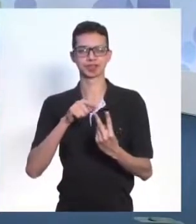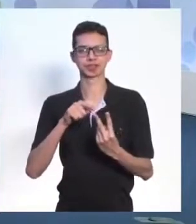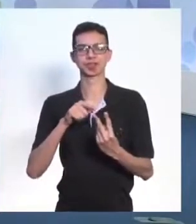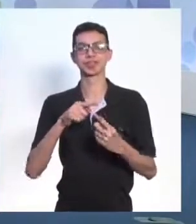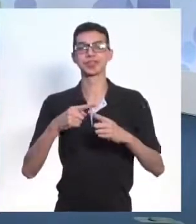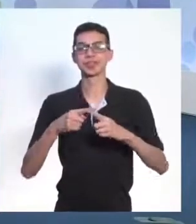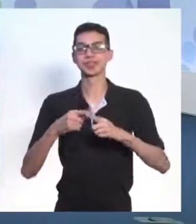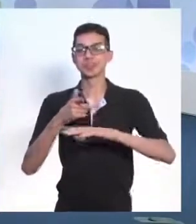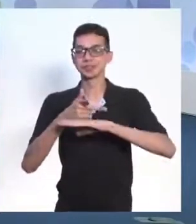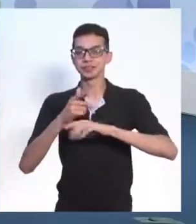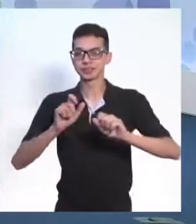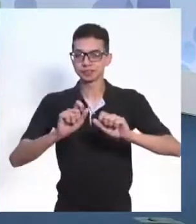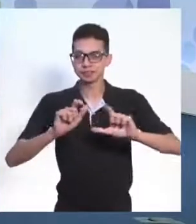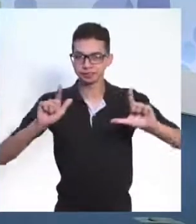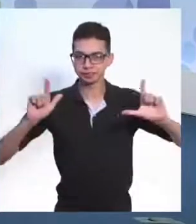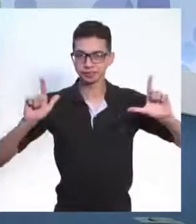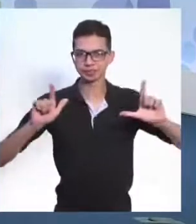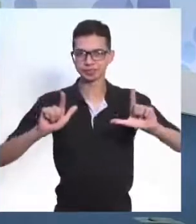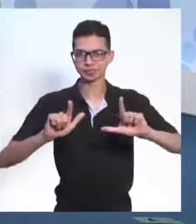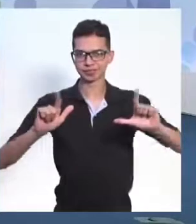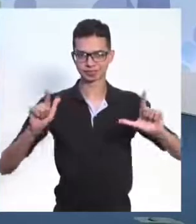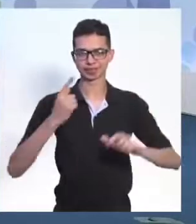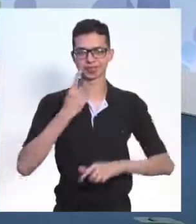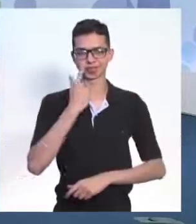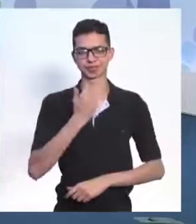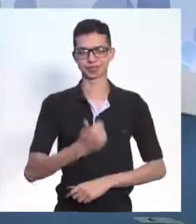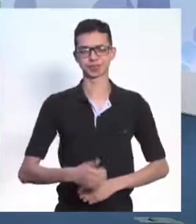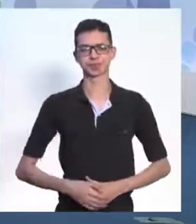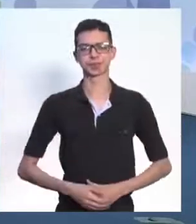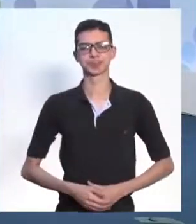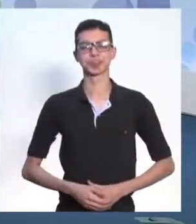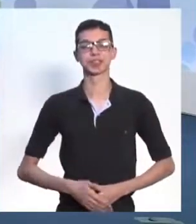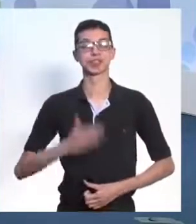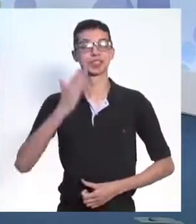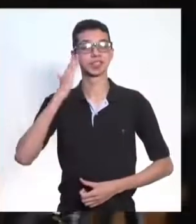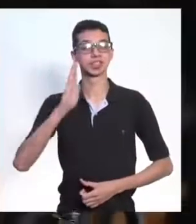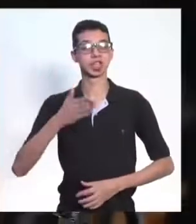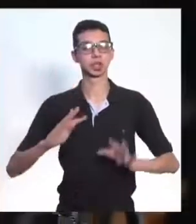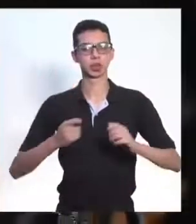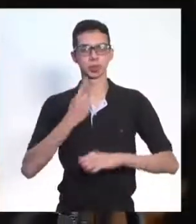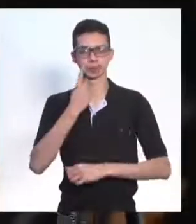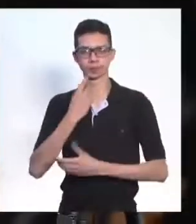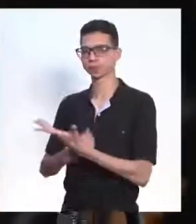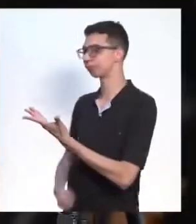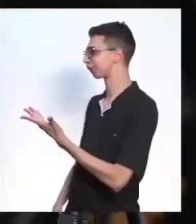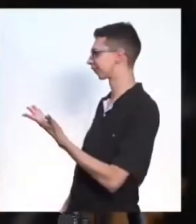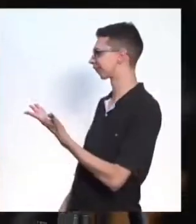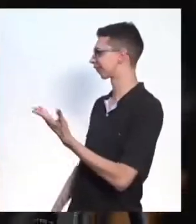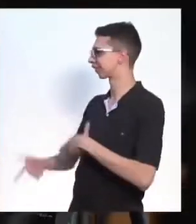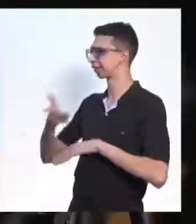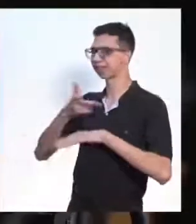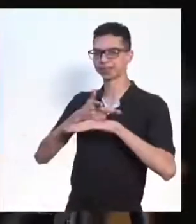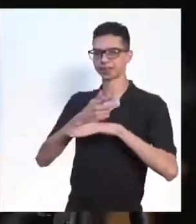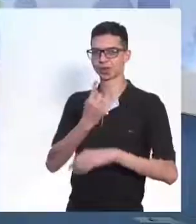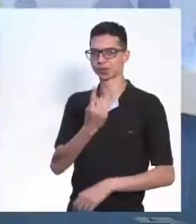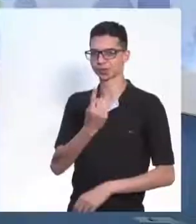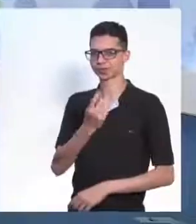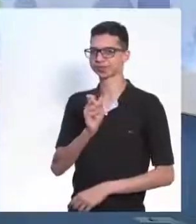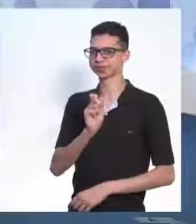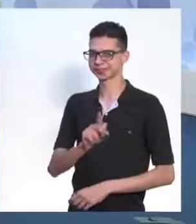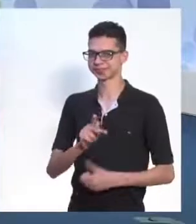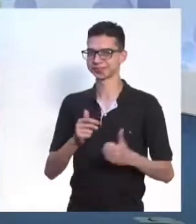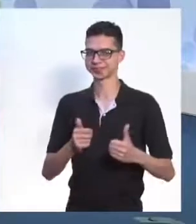vocês. Bom, já sei o total. Ok, vai mostrar o câmera? Vai. 1.